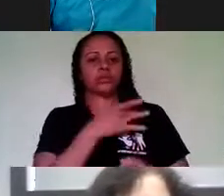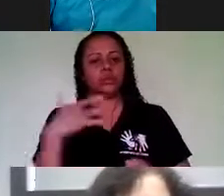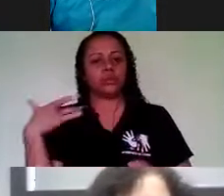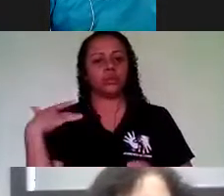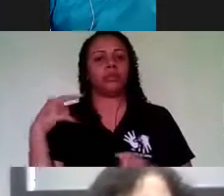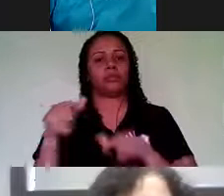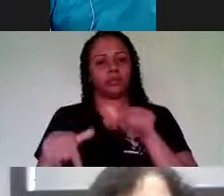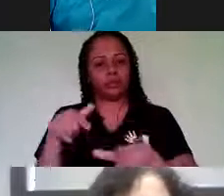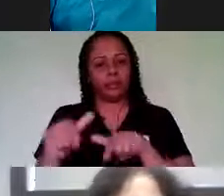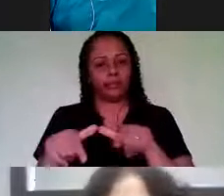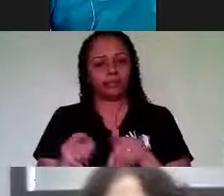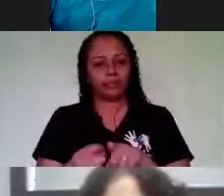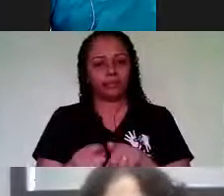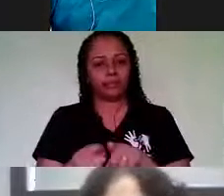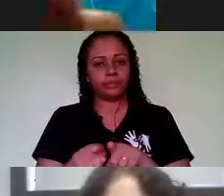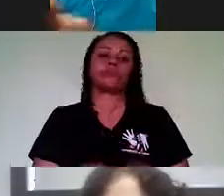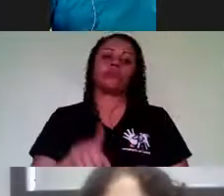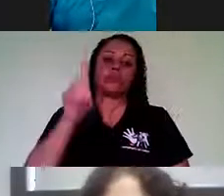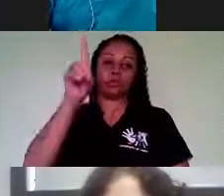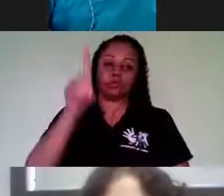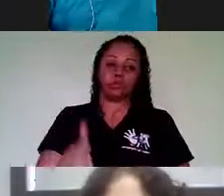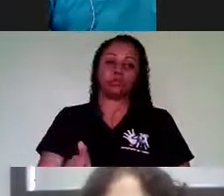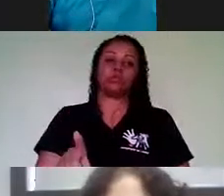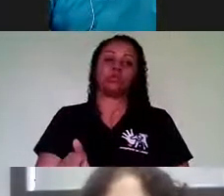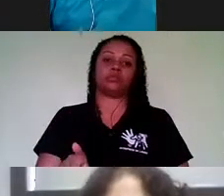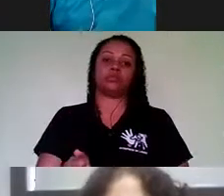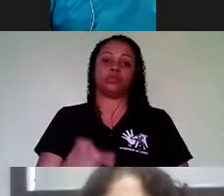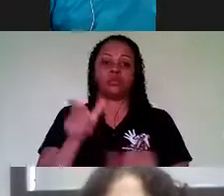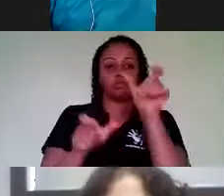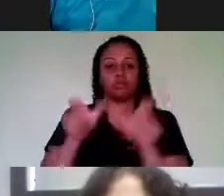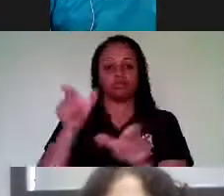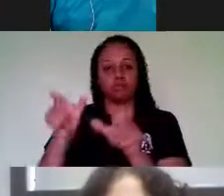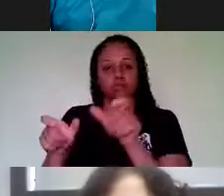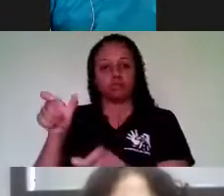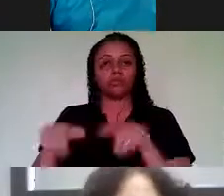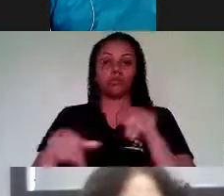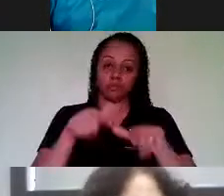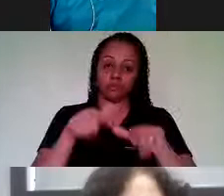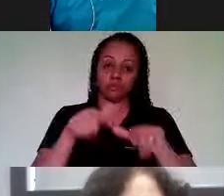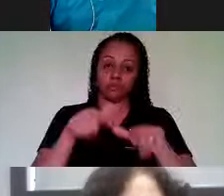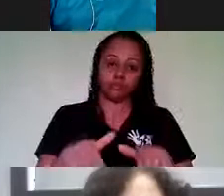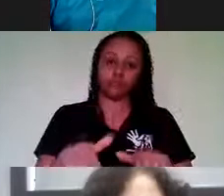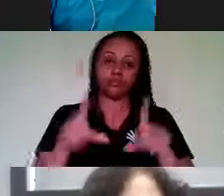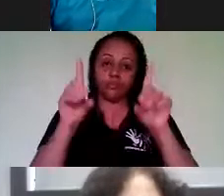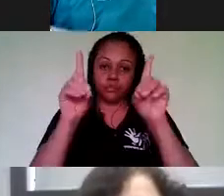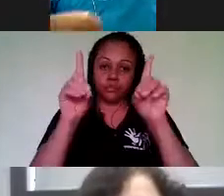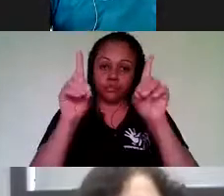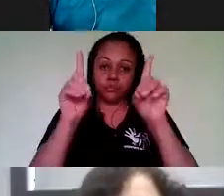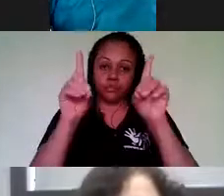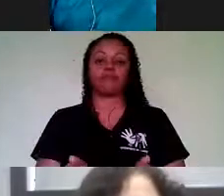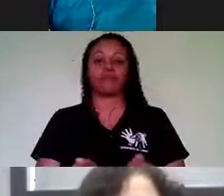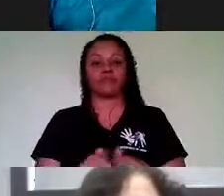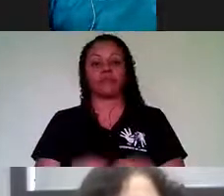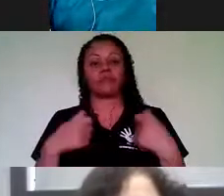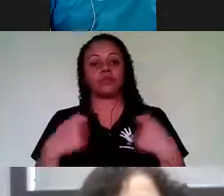trabalhador, a questão do direito ao trabalho para as pessoas com deficiência também ainda precisa ser, na minha opinião, mais